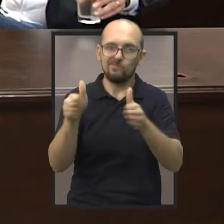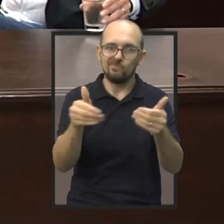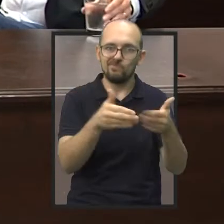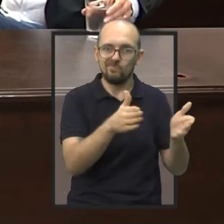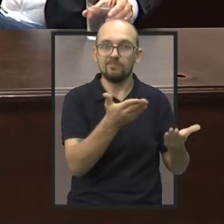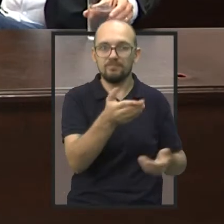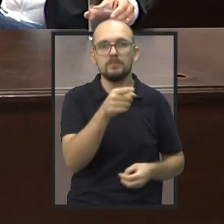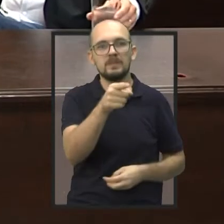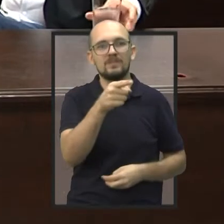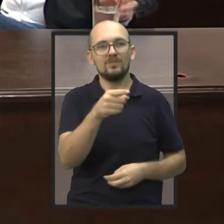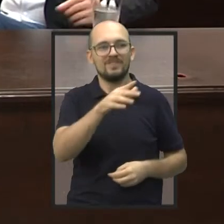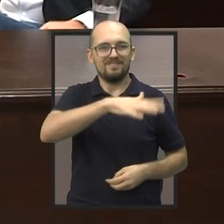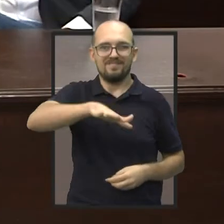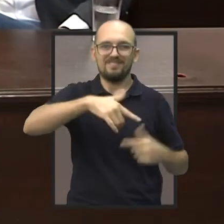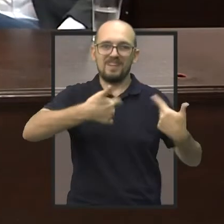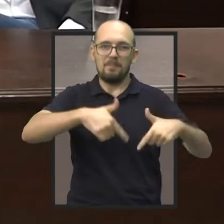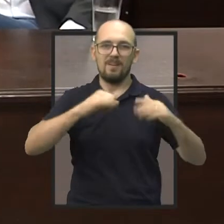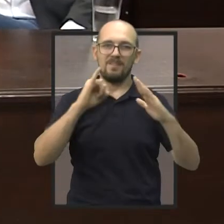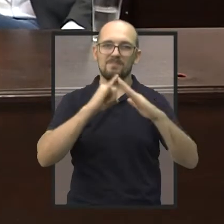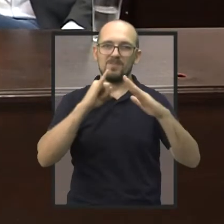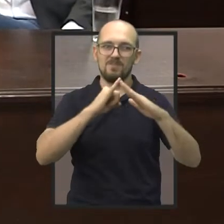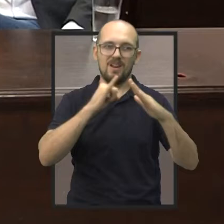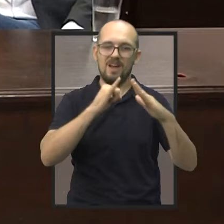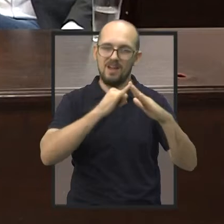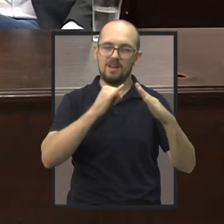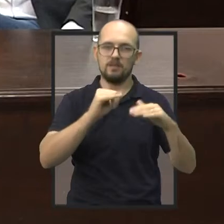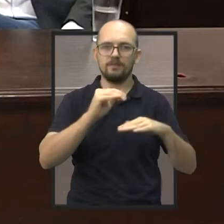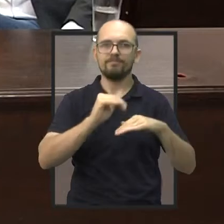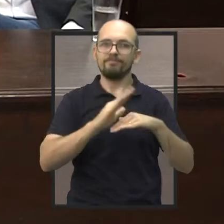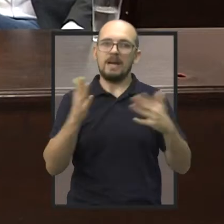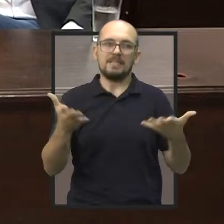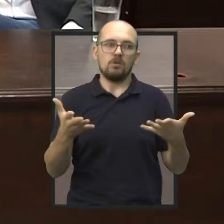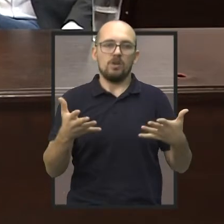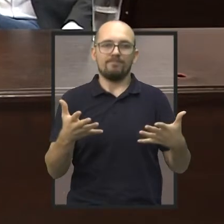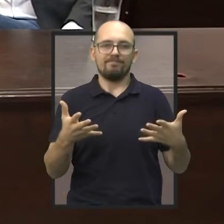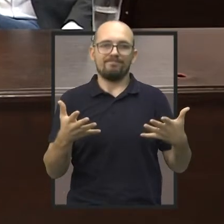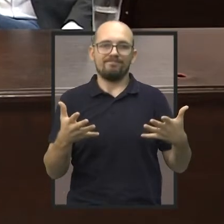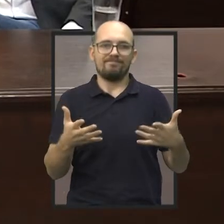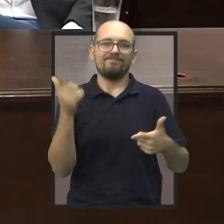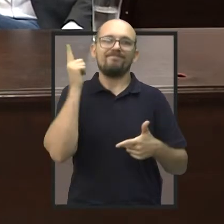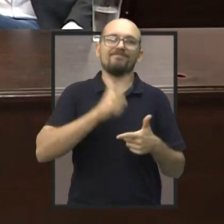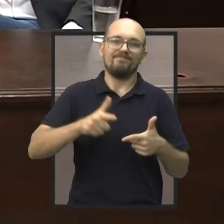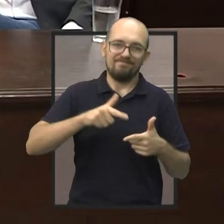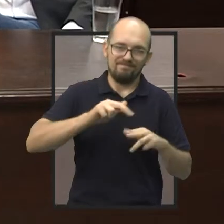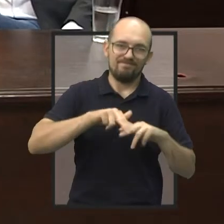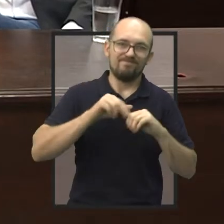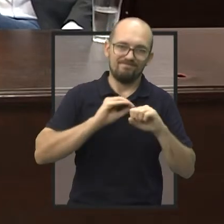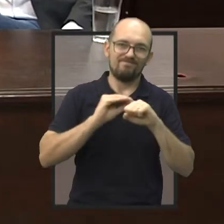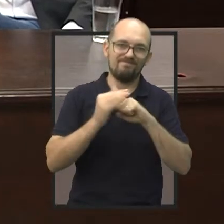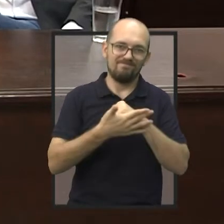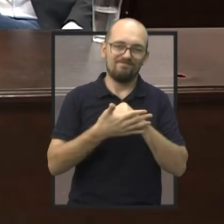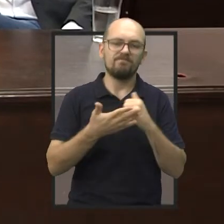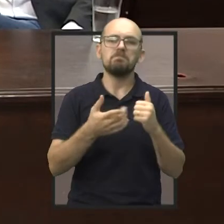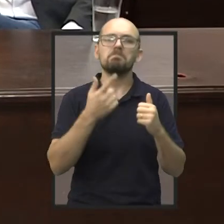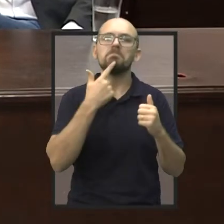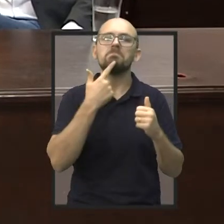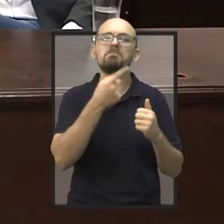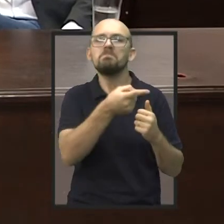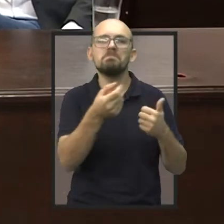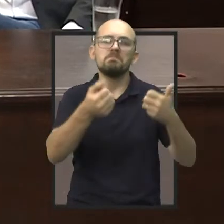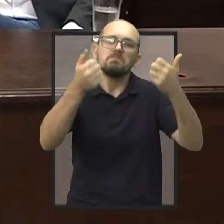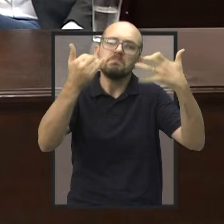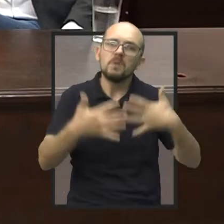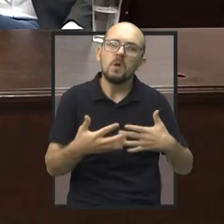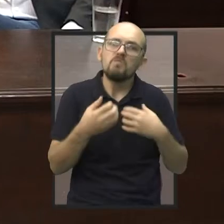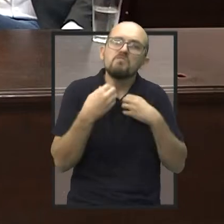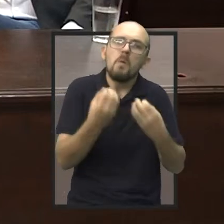setor imobiliário, um dos setores que mais sente no momento de crise, o que o senhor já pode trazer de informações? Qual que é o cenário